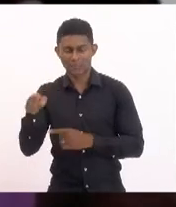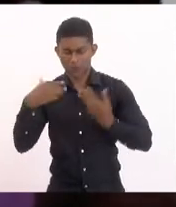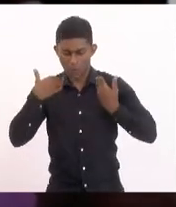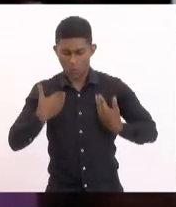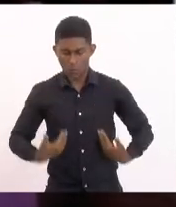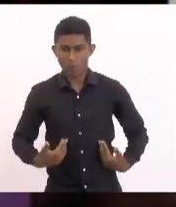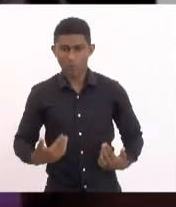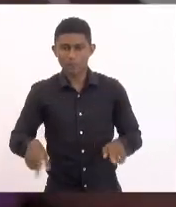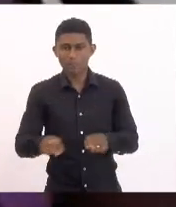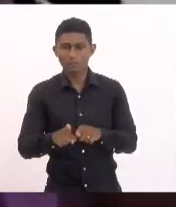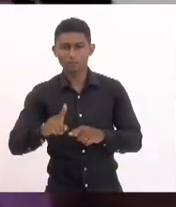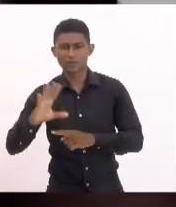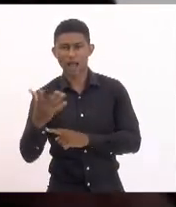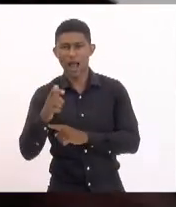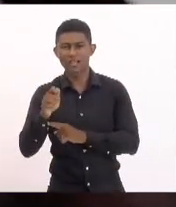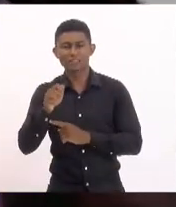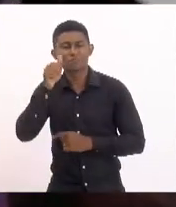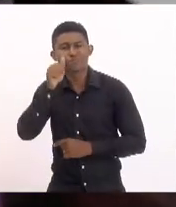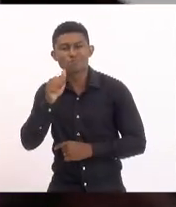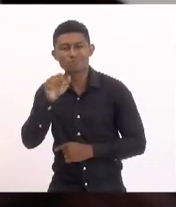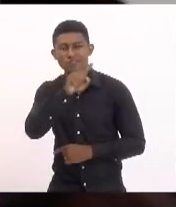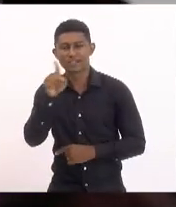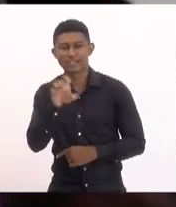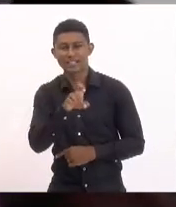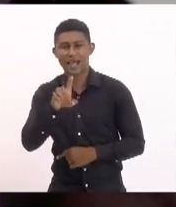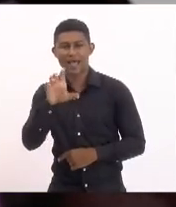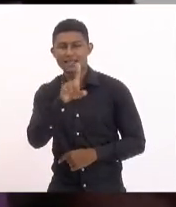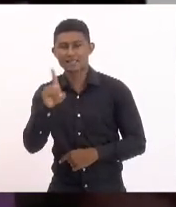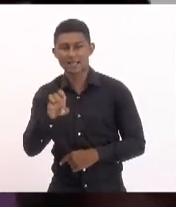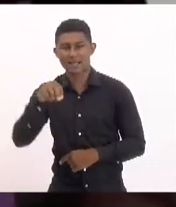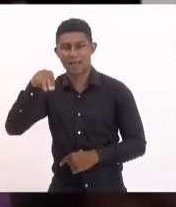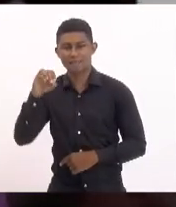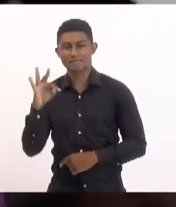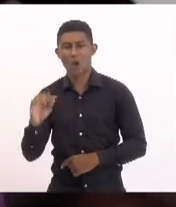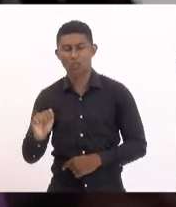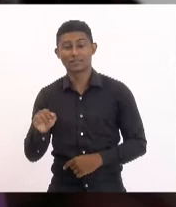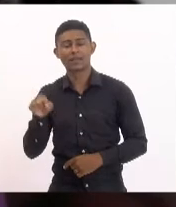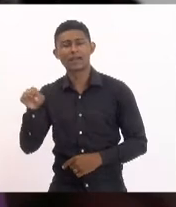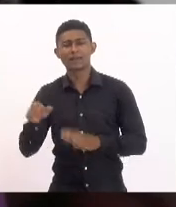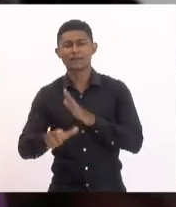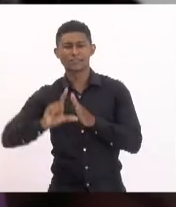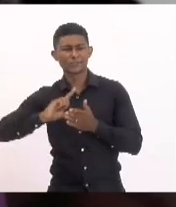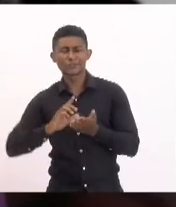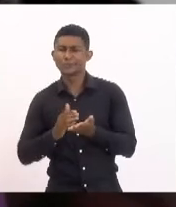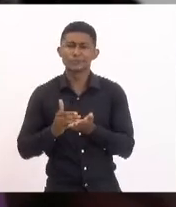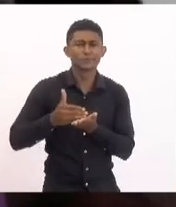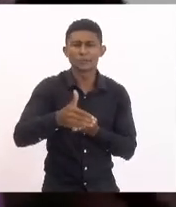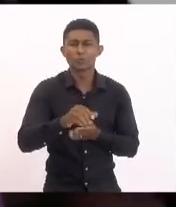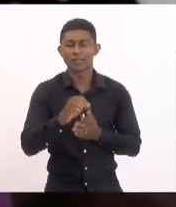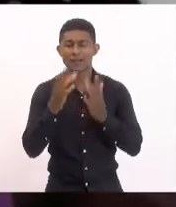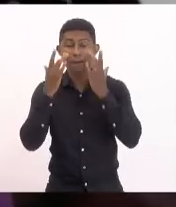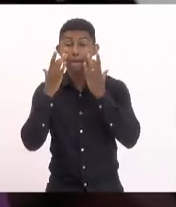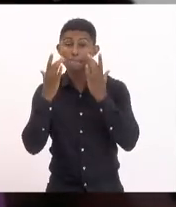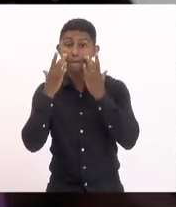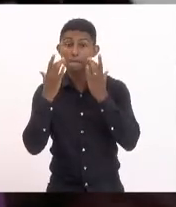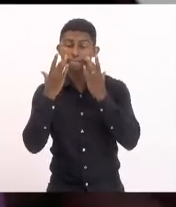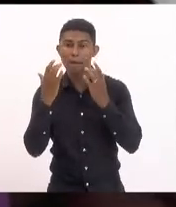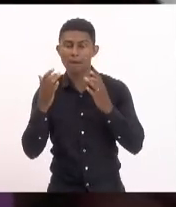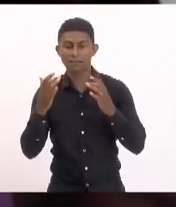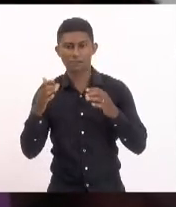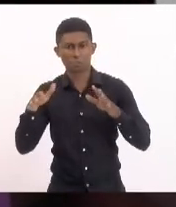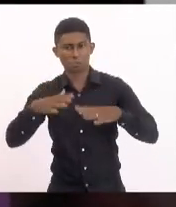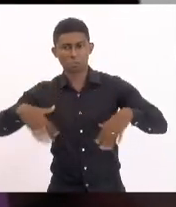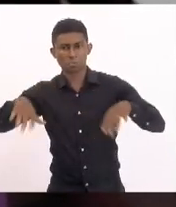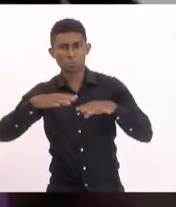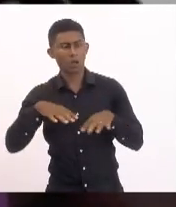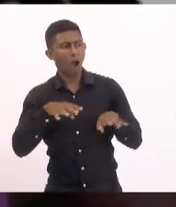arte, tendo o Zezé Mota como ferramenta. Ela começou participando de peças populares e iniciou